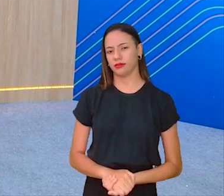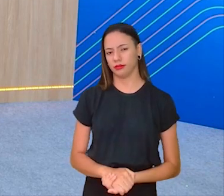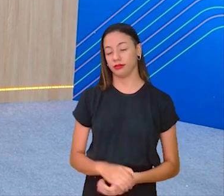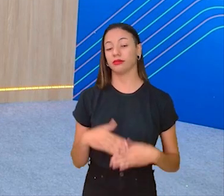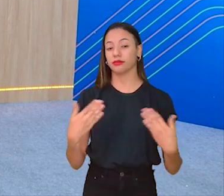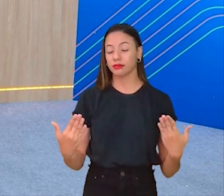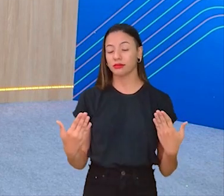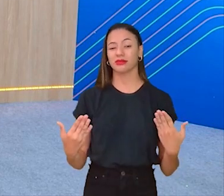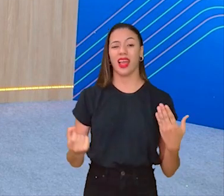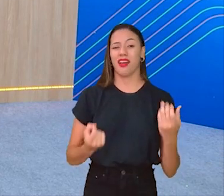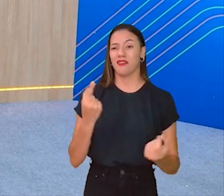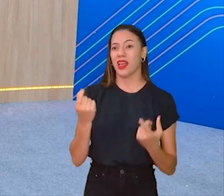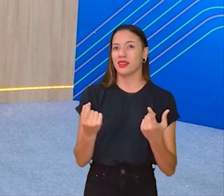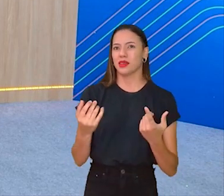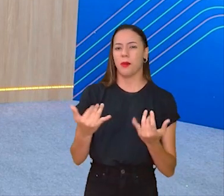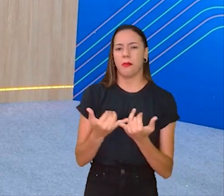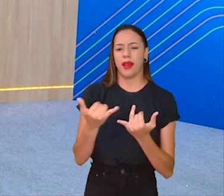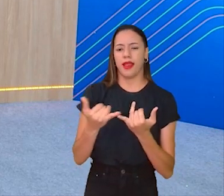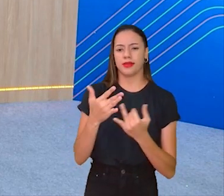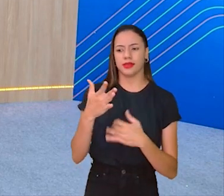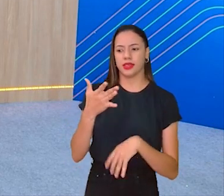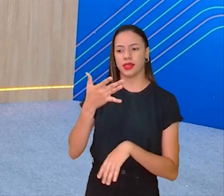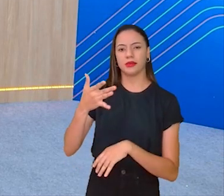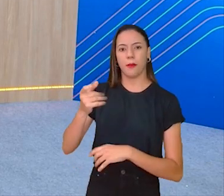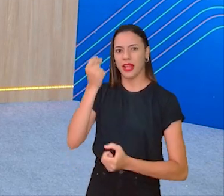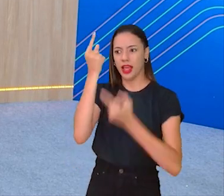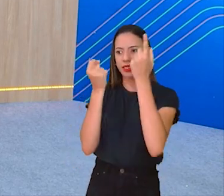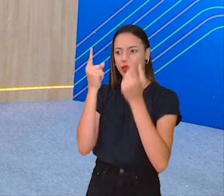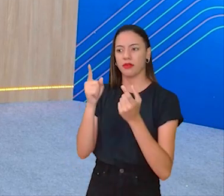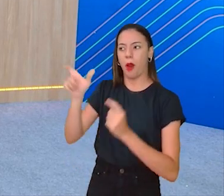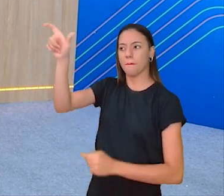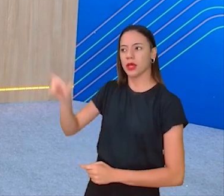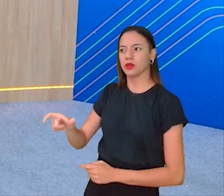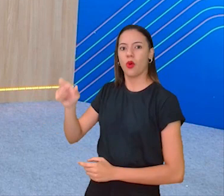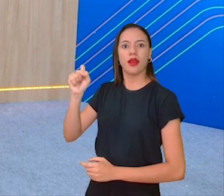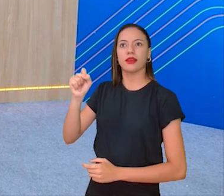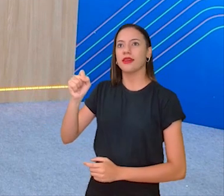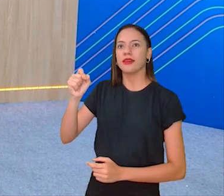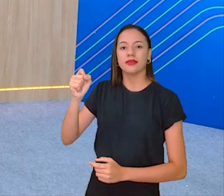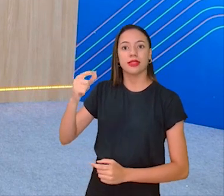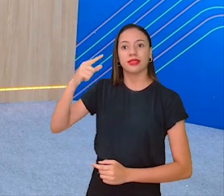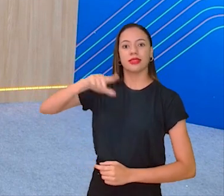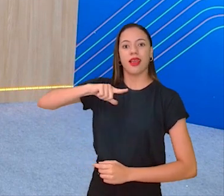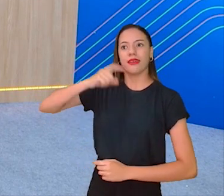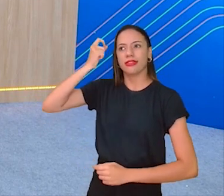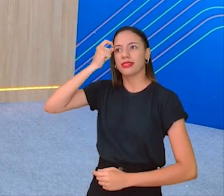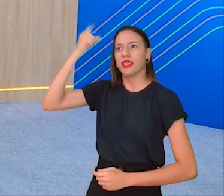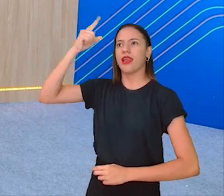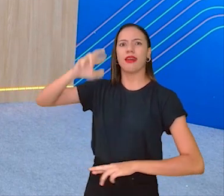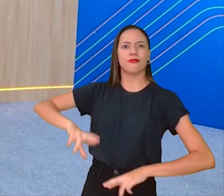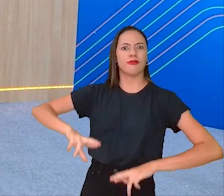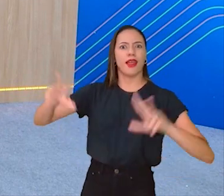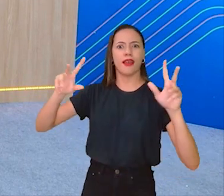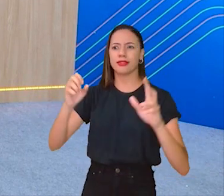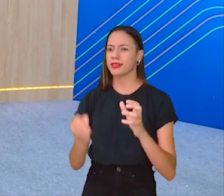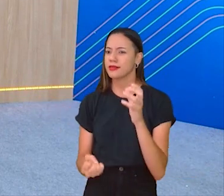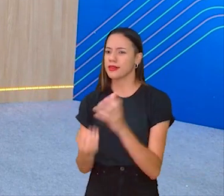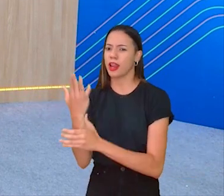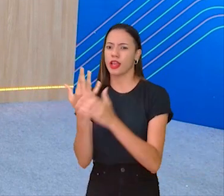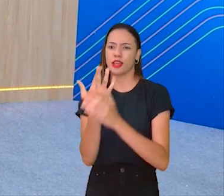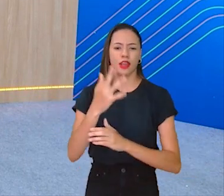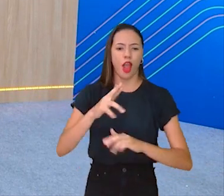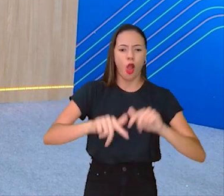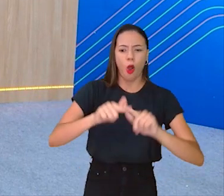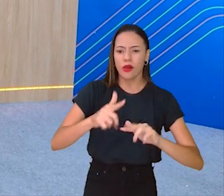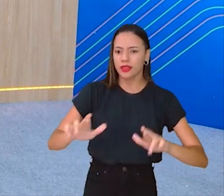muitas vezes parece que criativa é a pessoa que inventa coisa, que cria coisas mirabolantes, né? Será que criatividade é